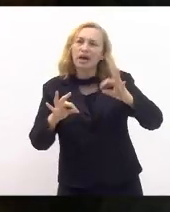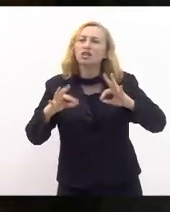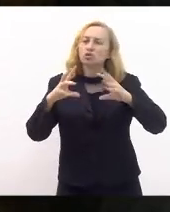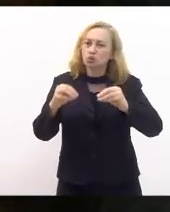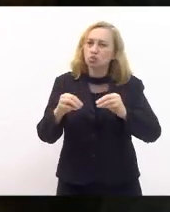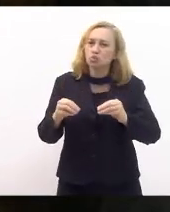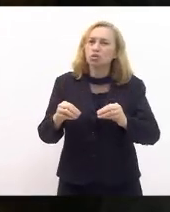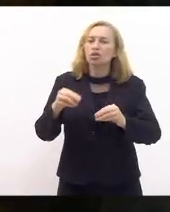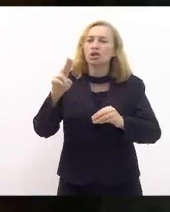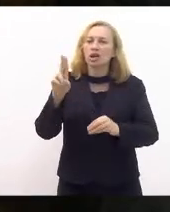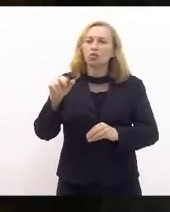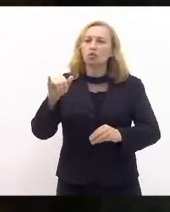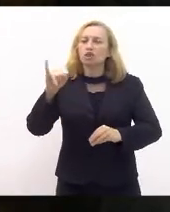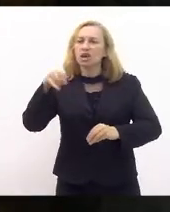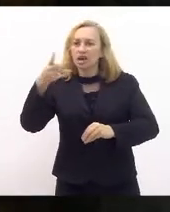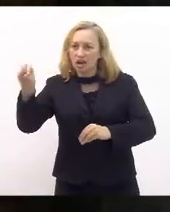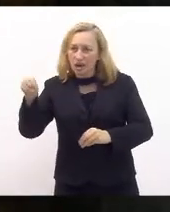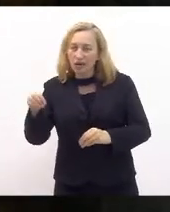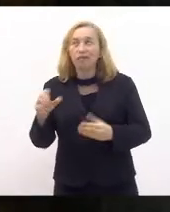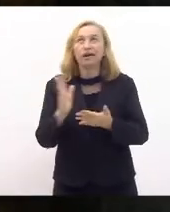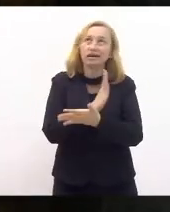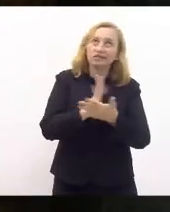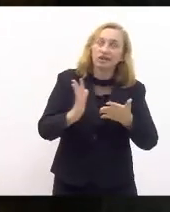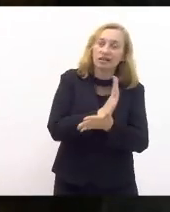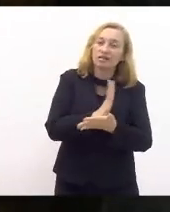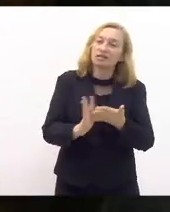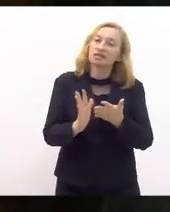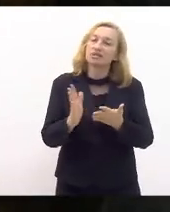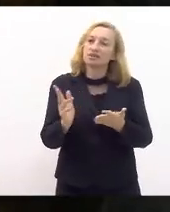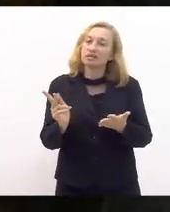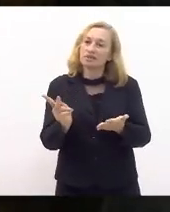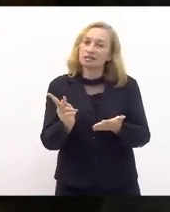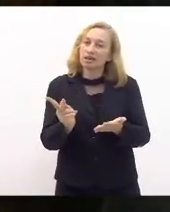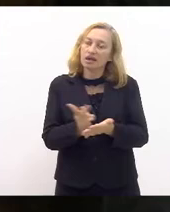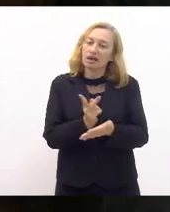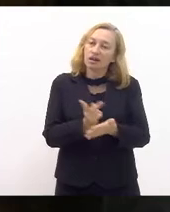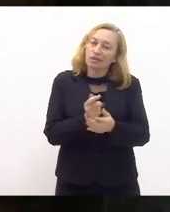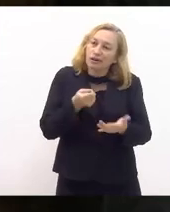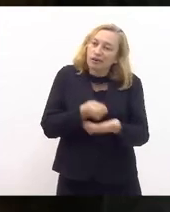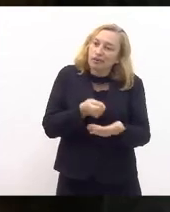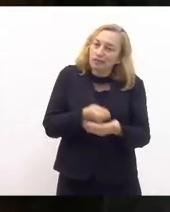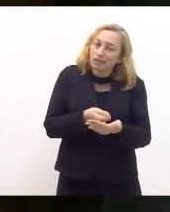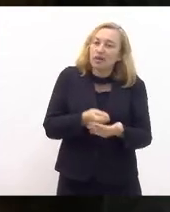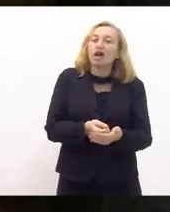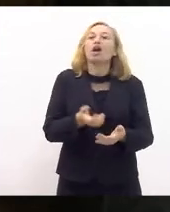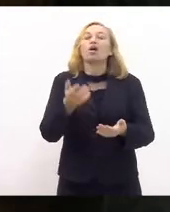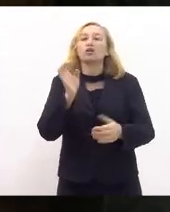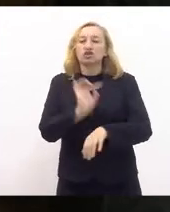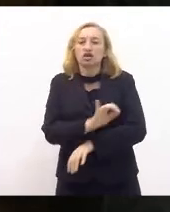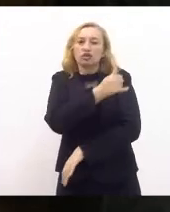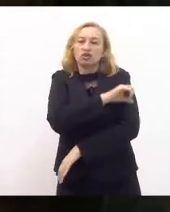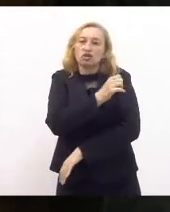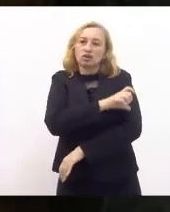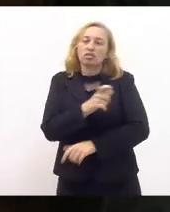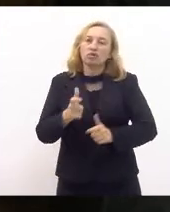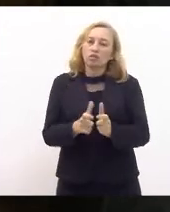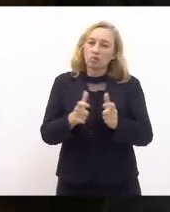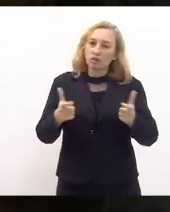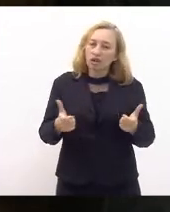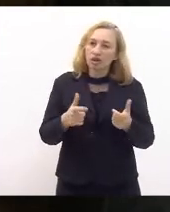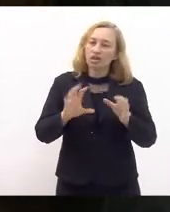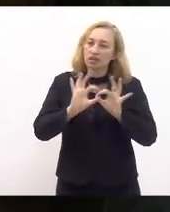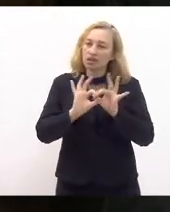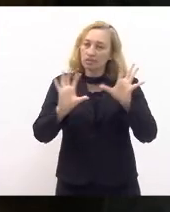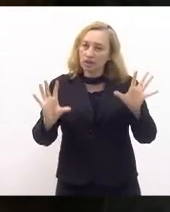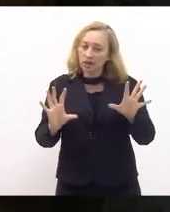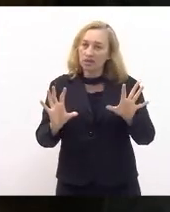União, muitas vezes de forma até exagerada, impunha ao Estado do Rio de Janeiro, e como um grande republicano,